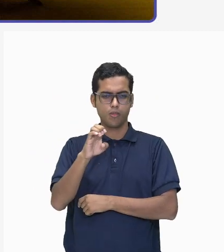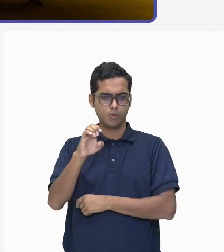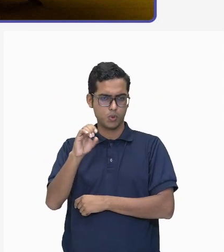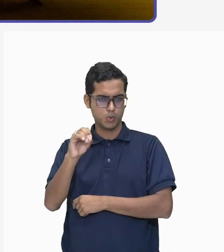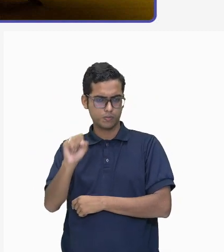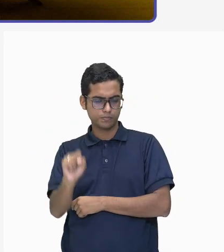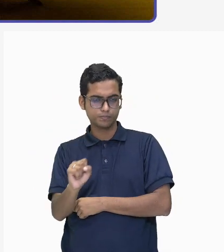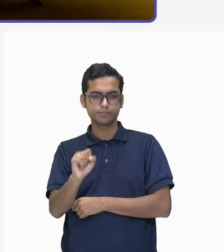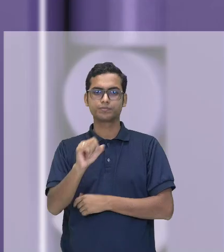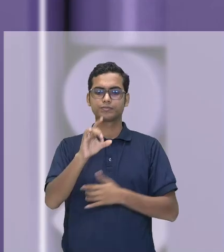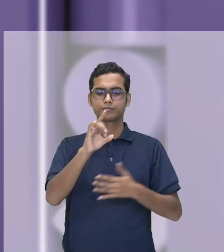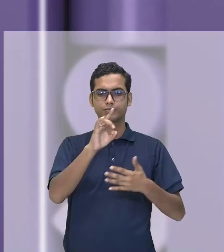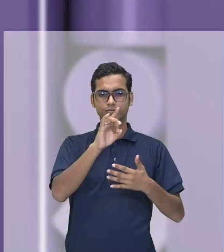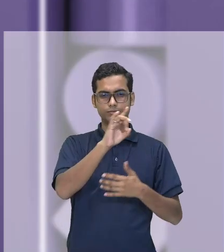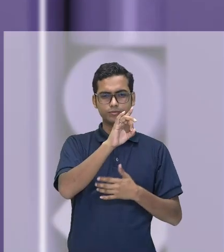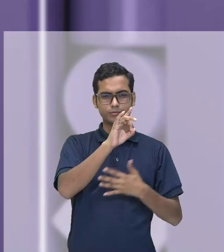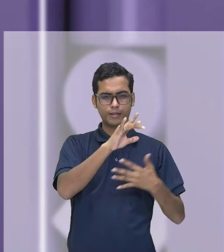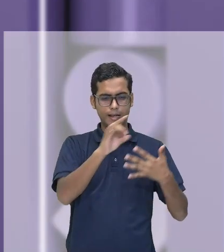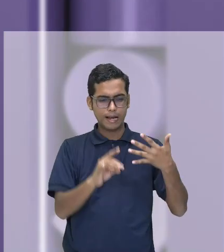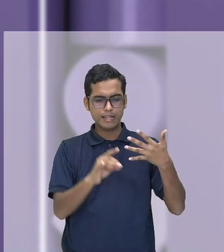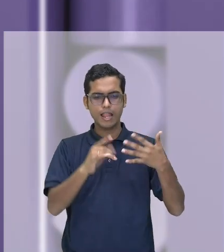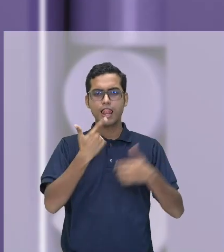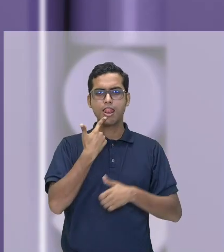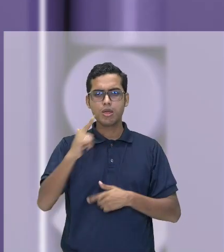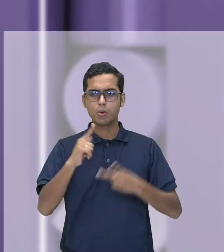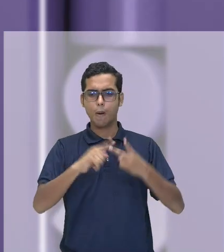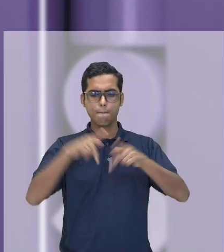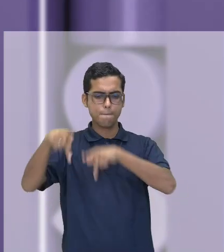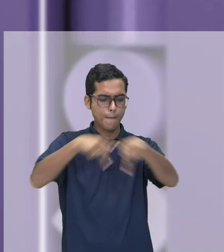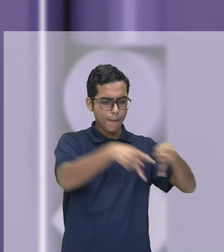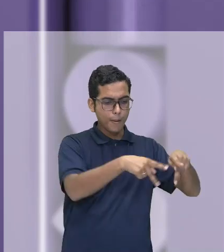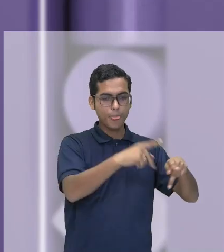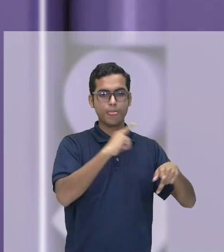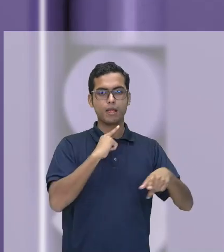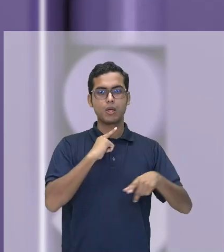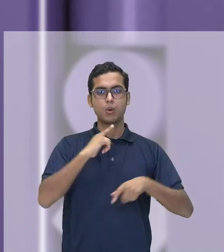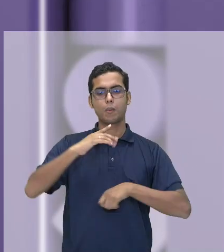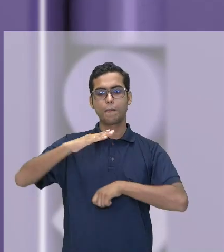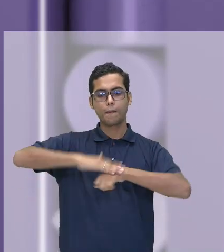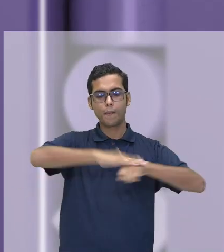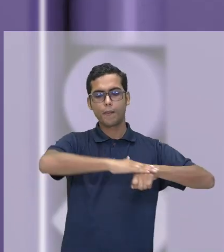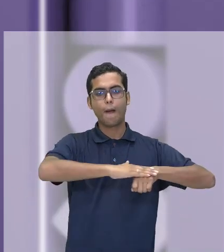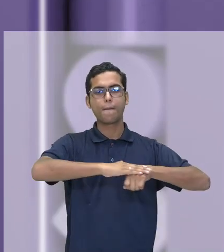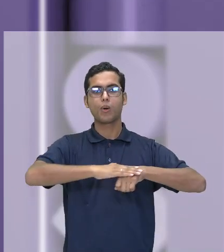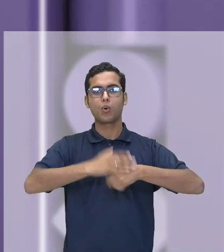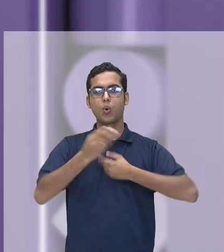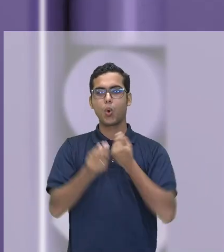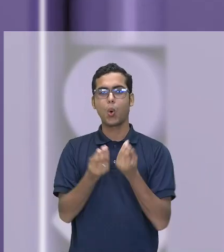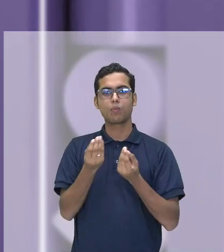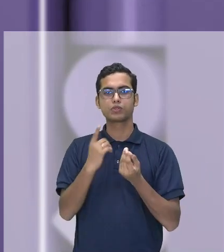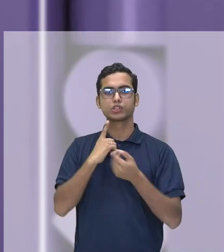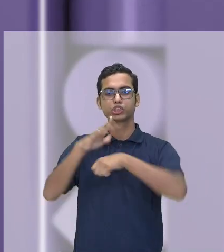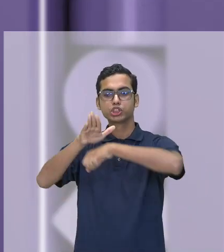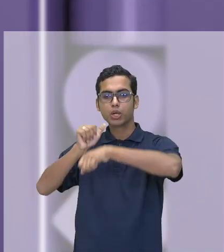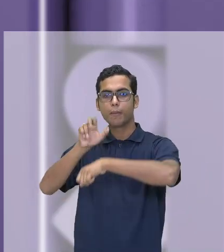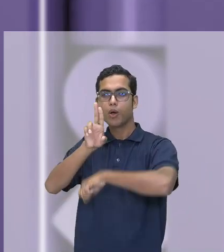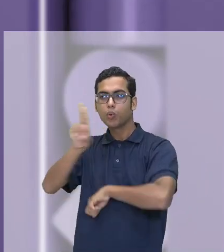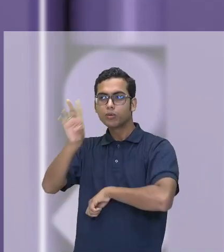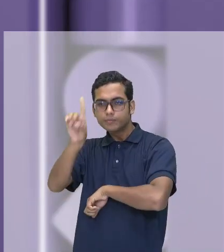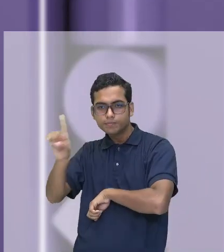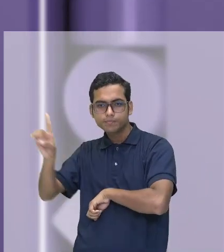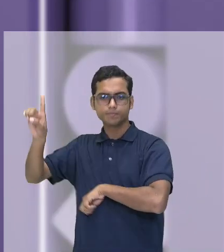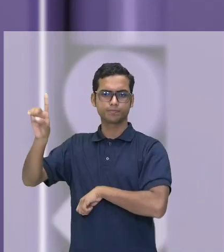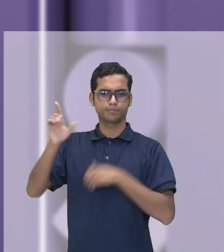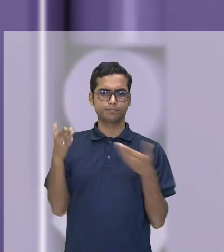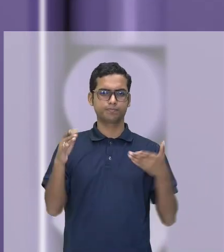língua, cada povo tem uma maneira de pronunciar o nome de Deus. Né? E aqui é interessante nós pensarmos um outro dado muito